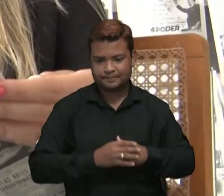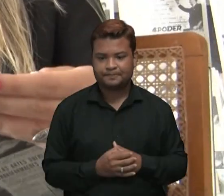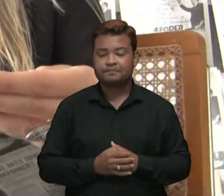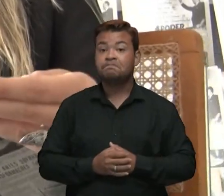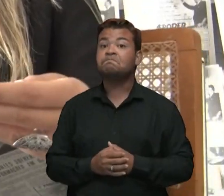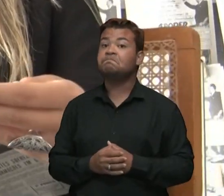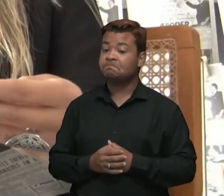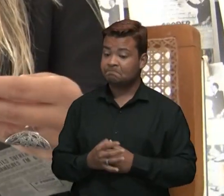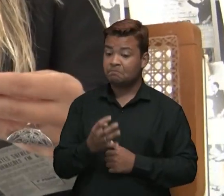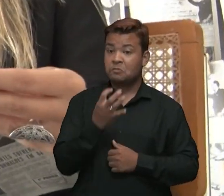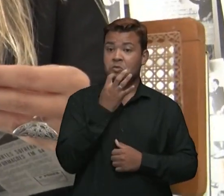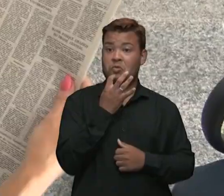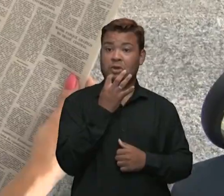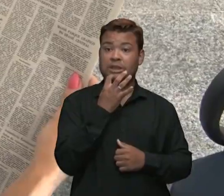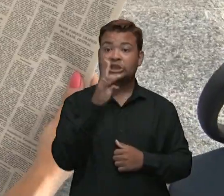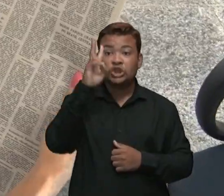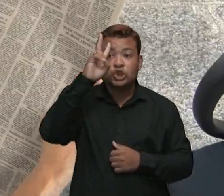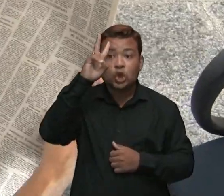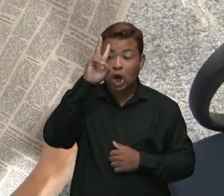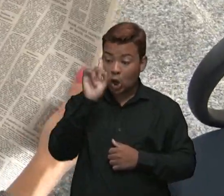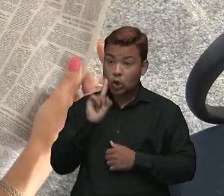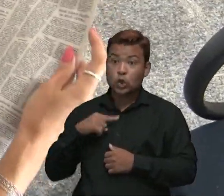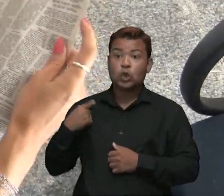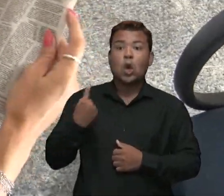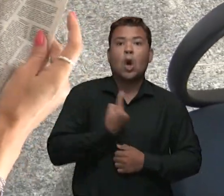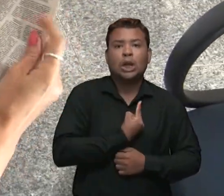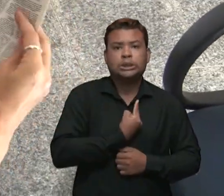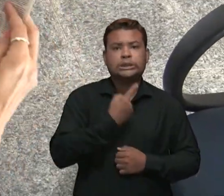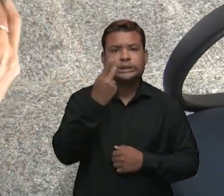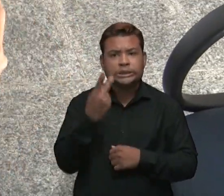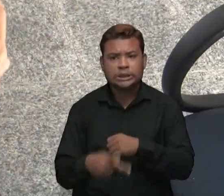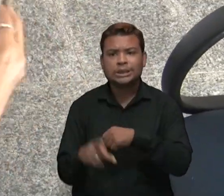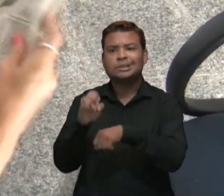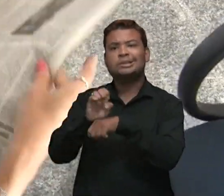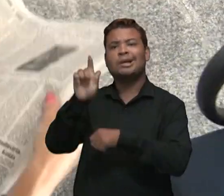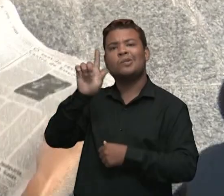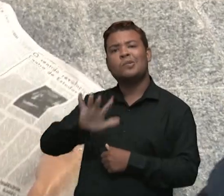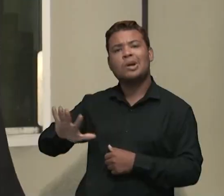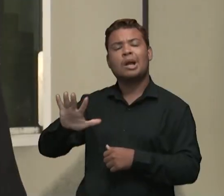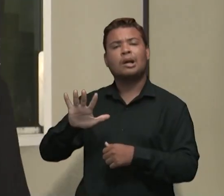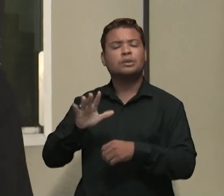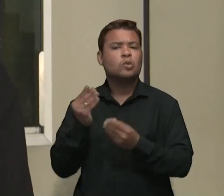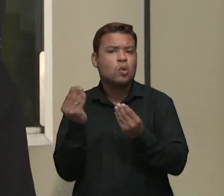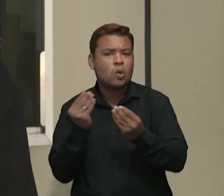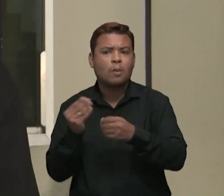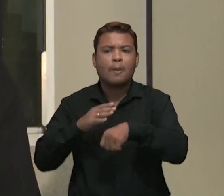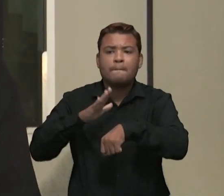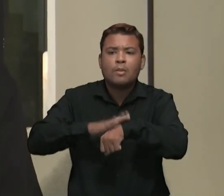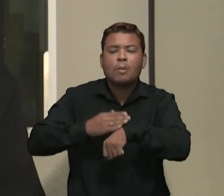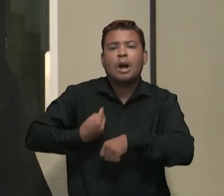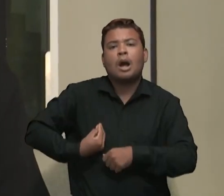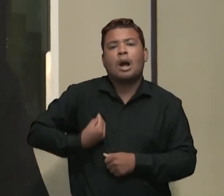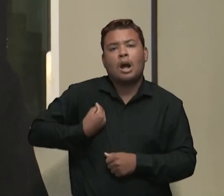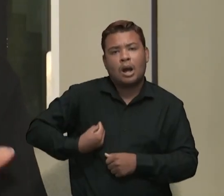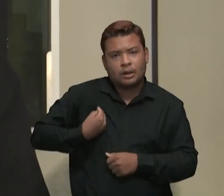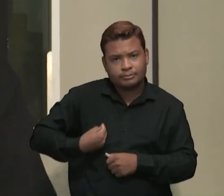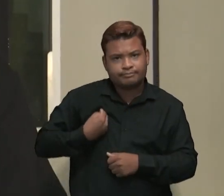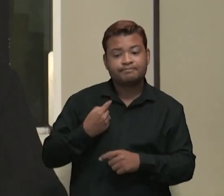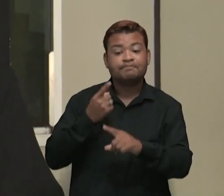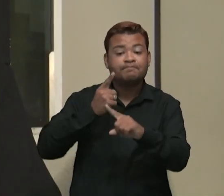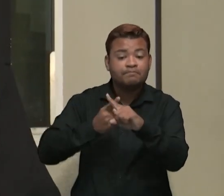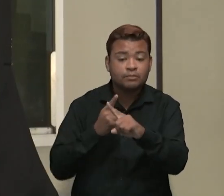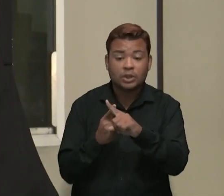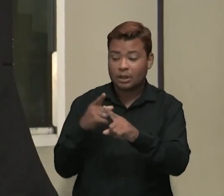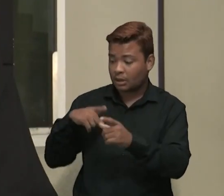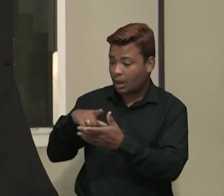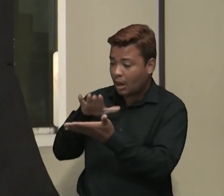um pouco da nossa história, da história desse estado, do momento vivido, até porque ele parou a sua